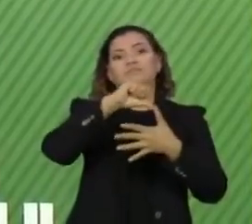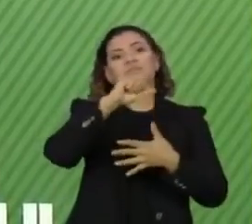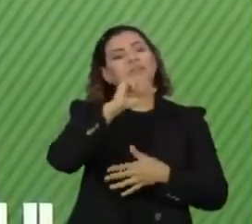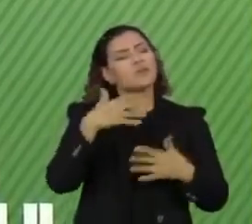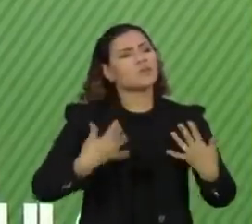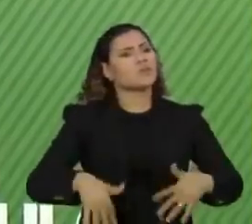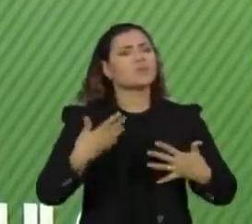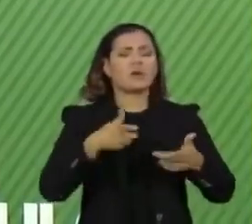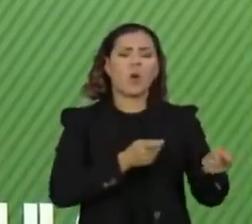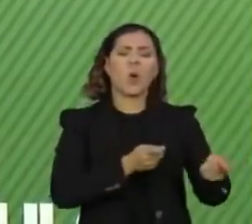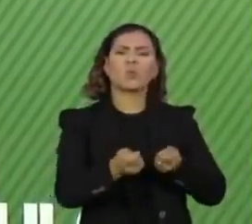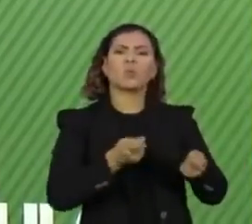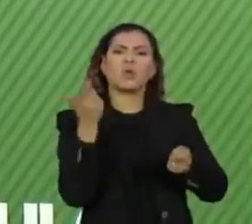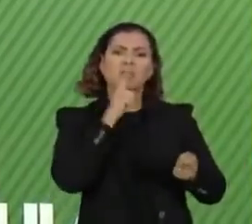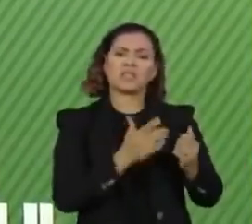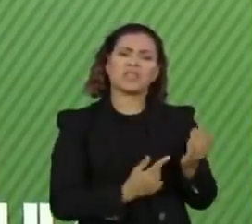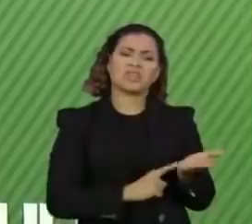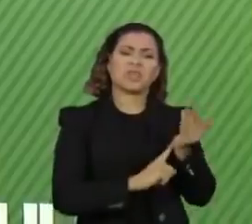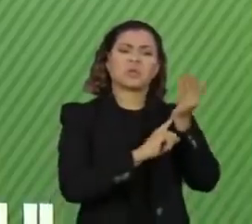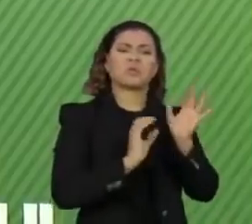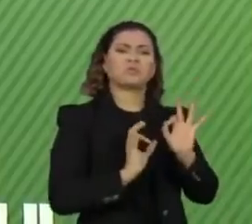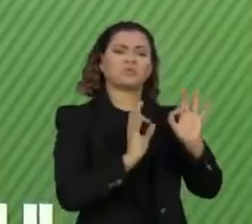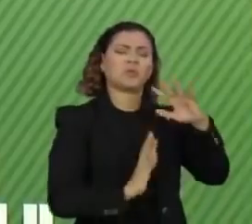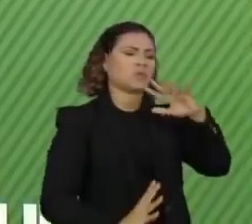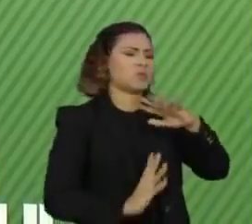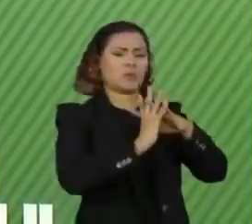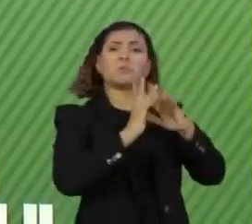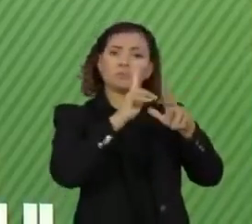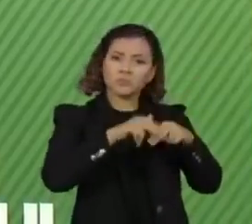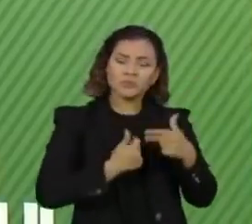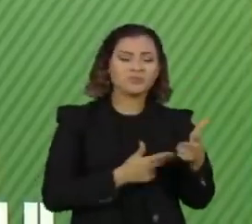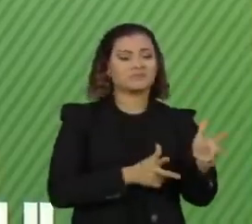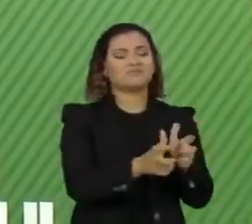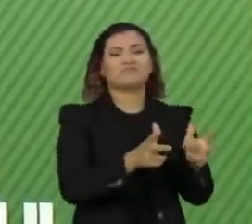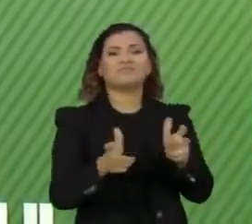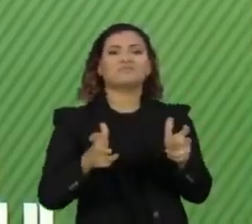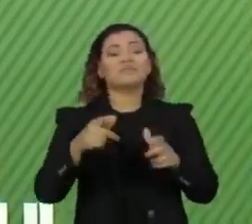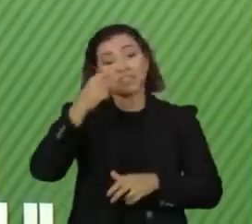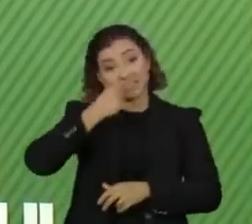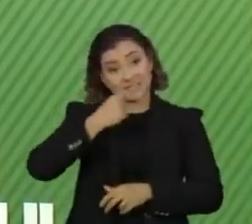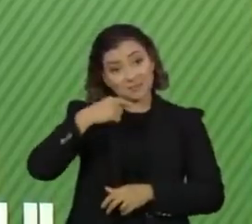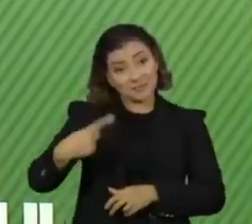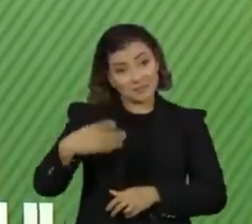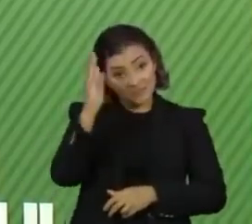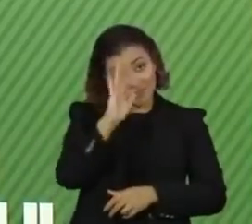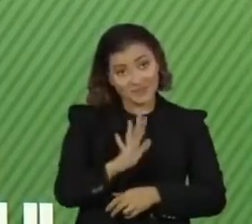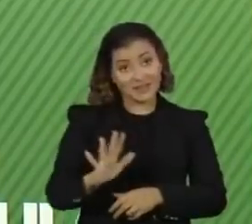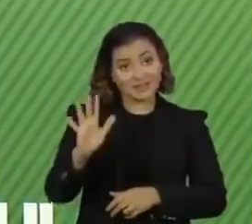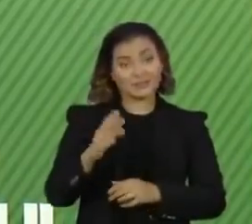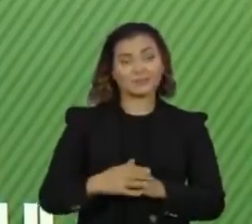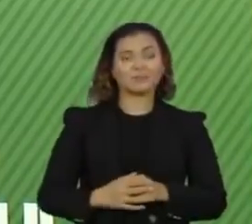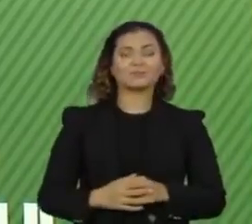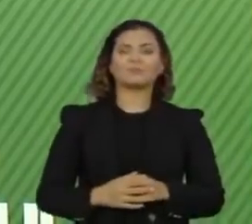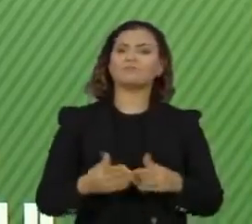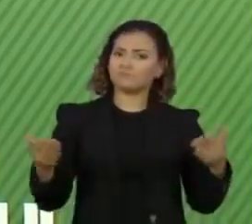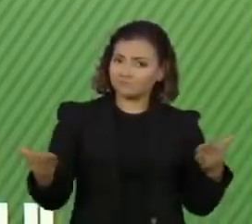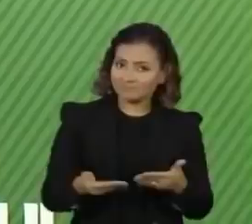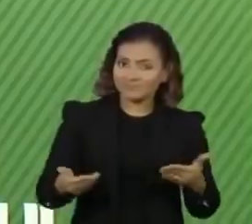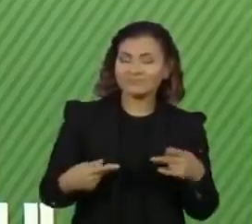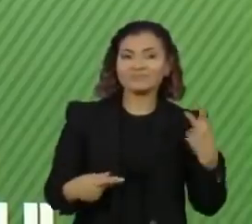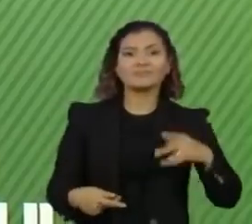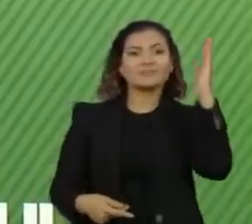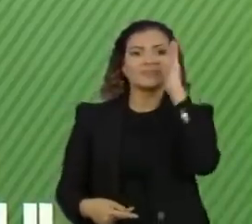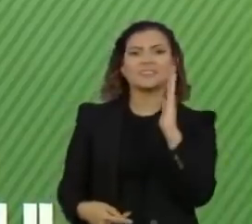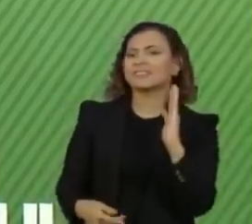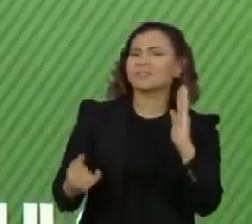com o domínio dessa tecnologia que faz a vacina contra a gripe aqui no Brasil. Hoje, o Brasil